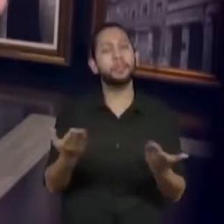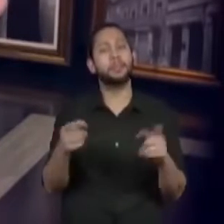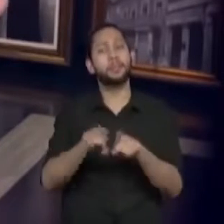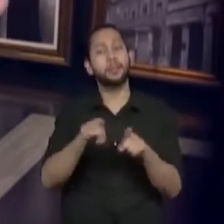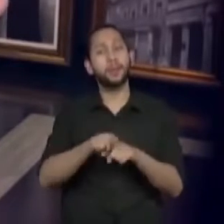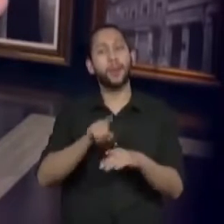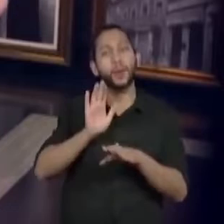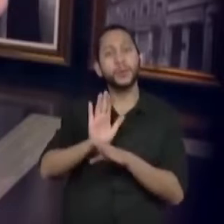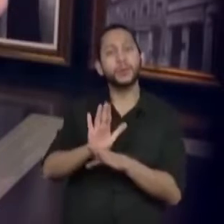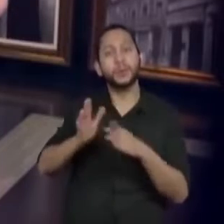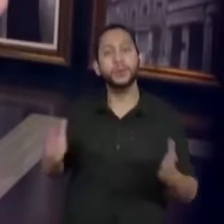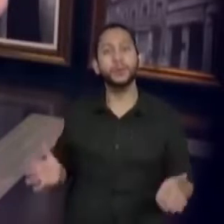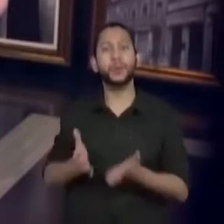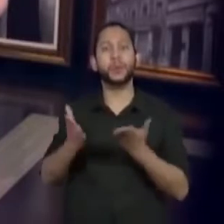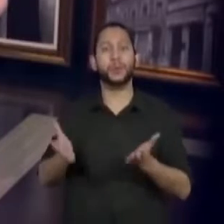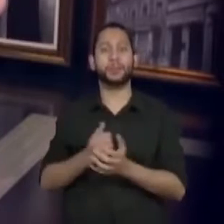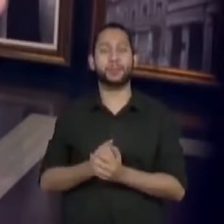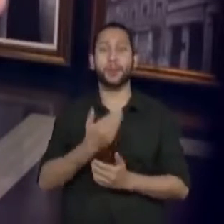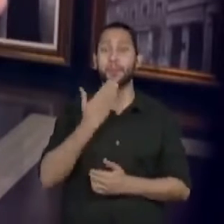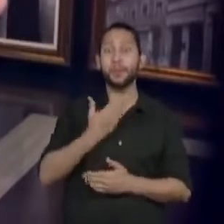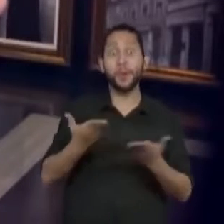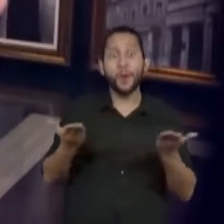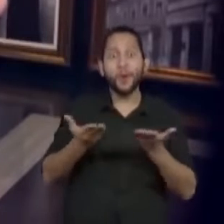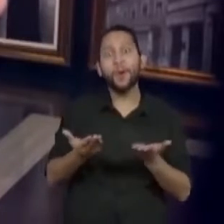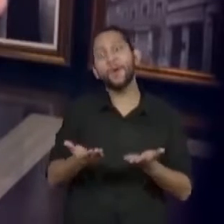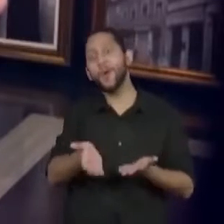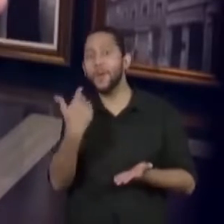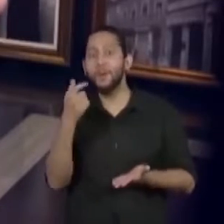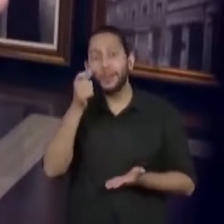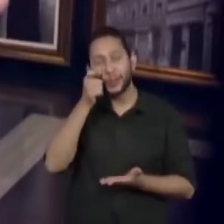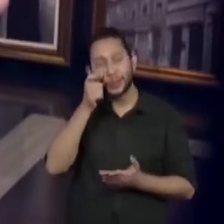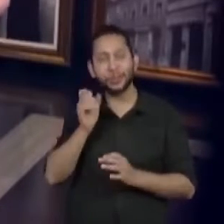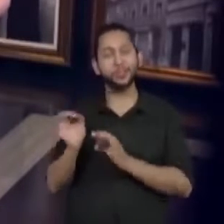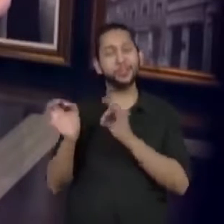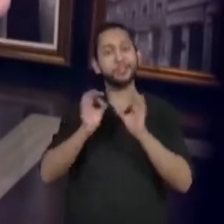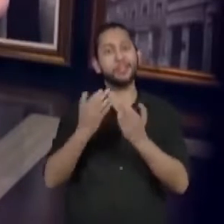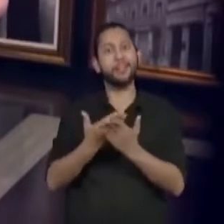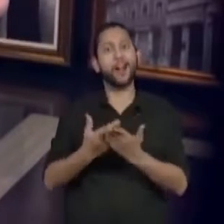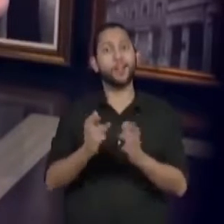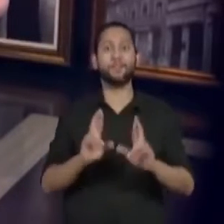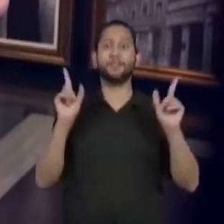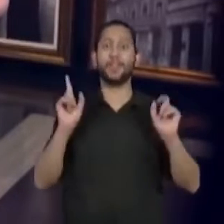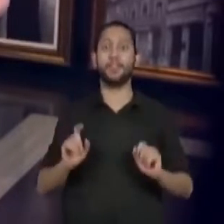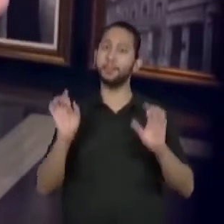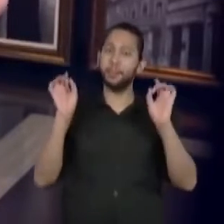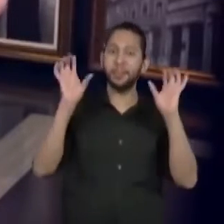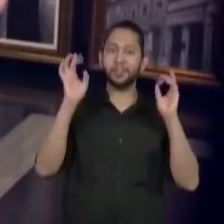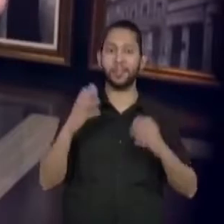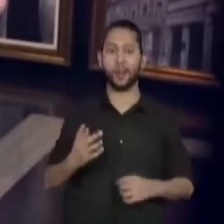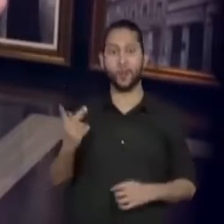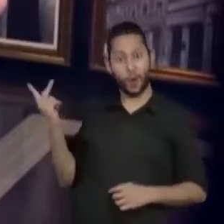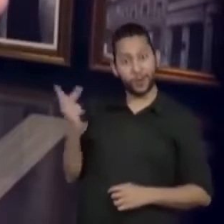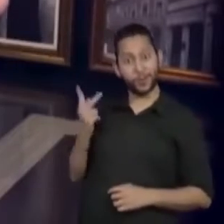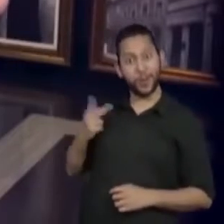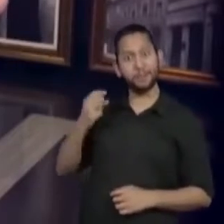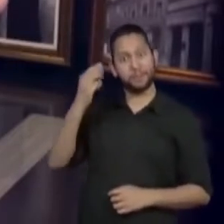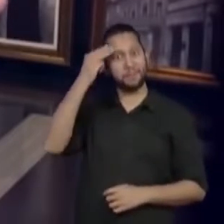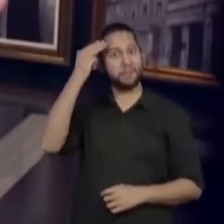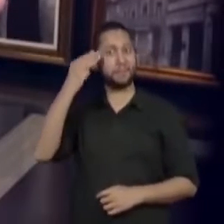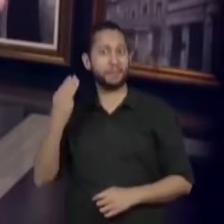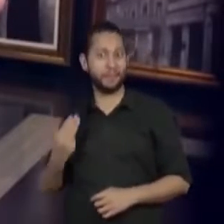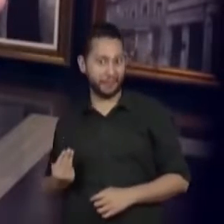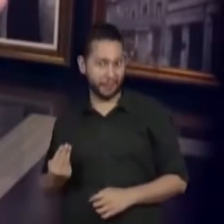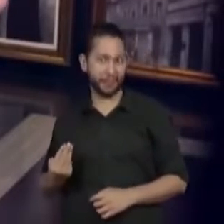junto, convido a vocês para uma aula muito diferente e especial que eu, professora Mara,